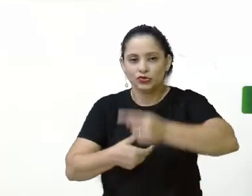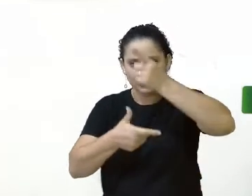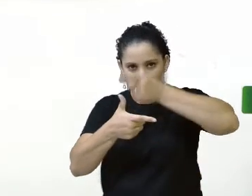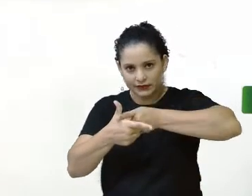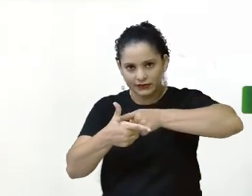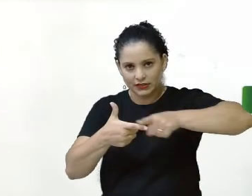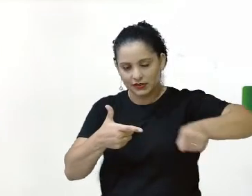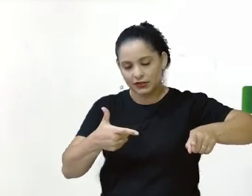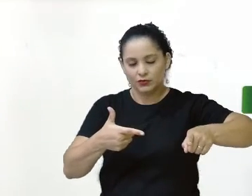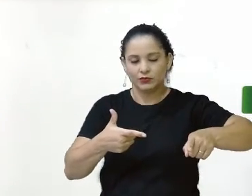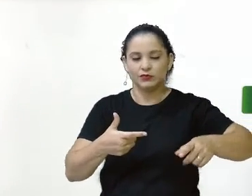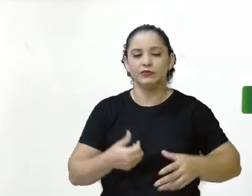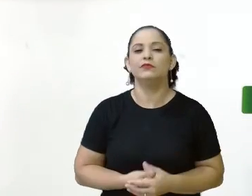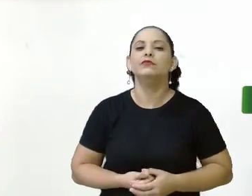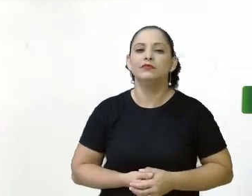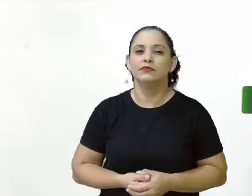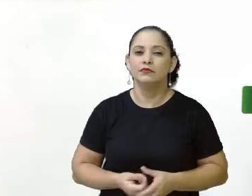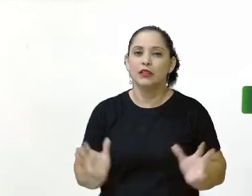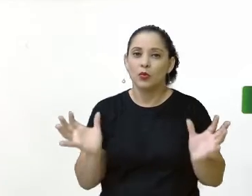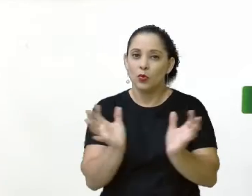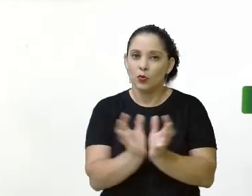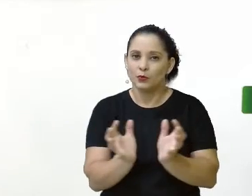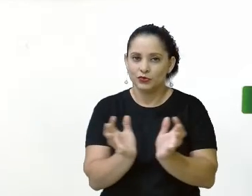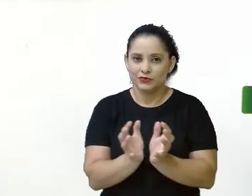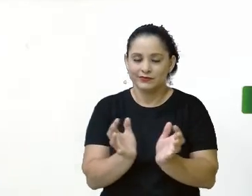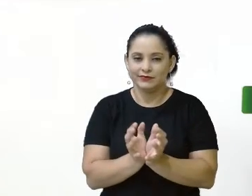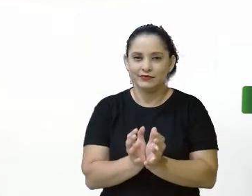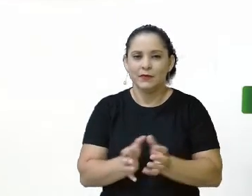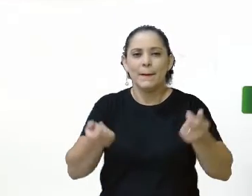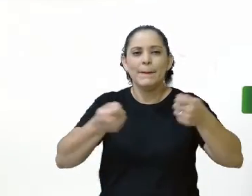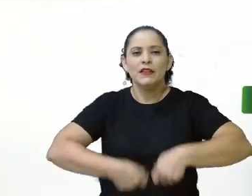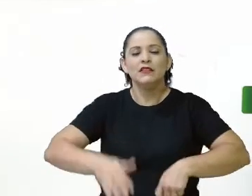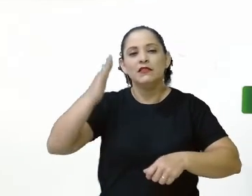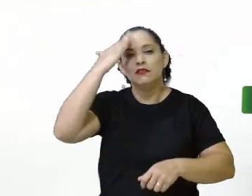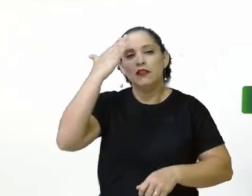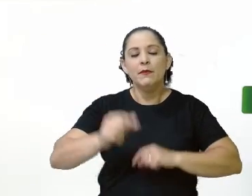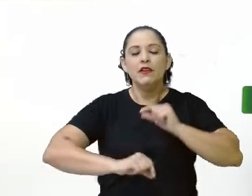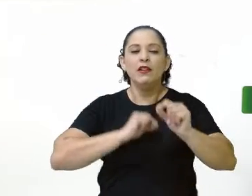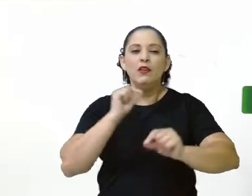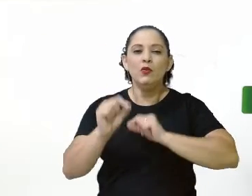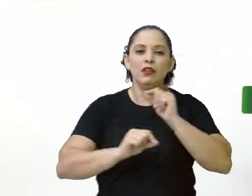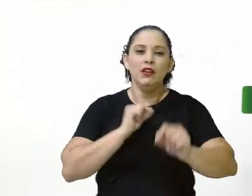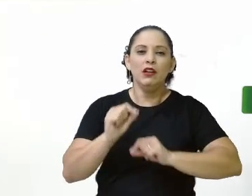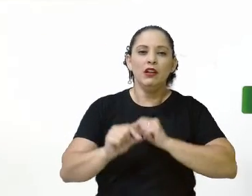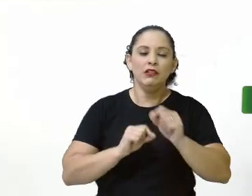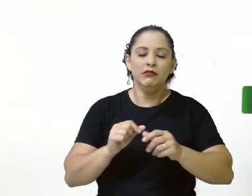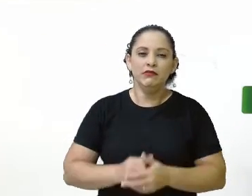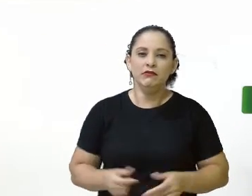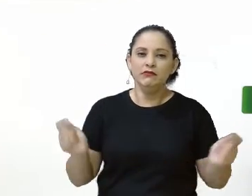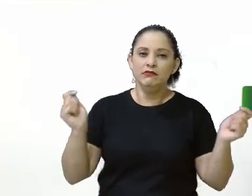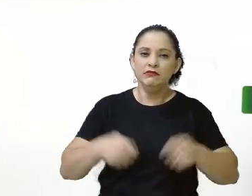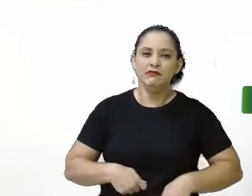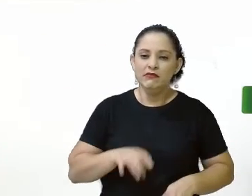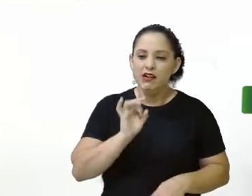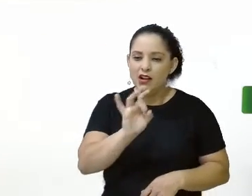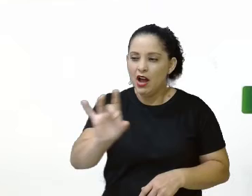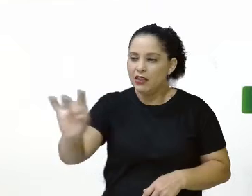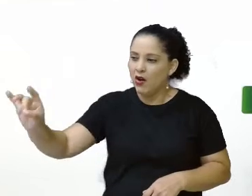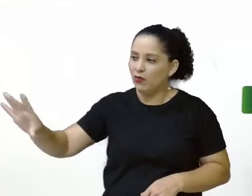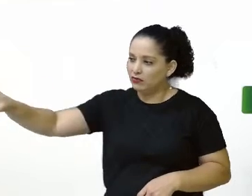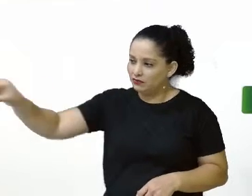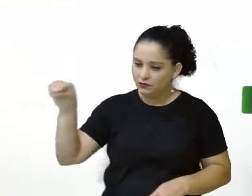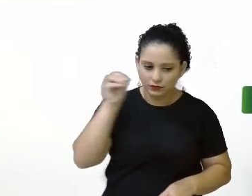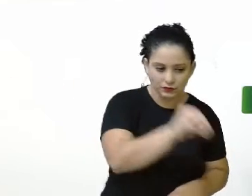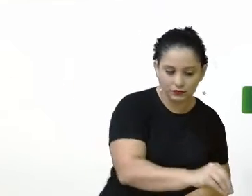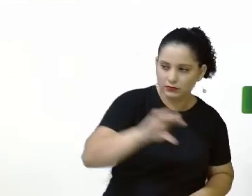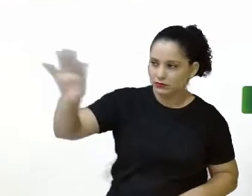no caso, em grupos. O que é que eu preciso saber? Professora, eu posso sair botando aluno por aluno? Pode, se